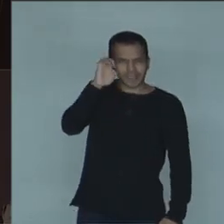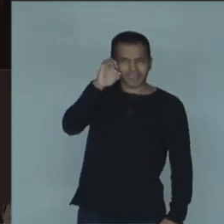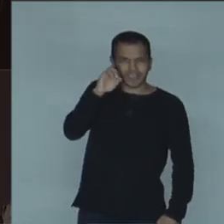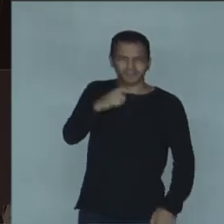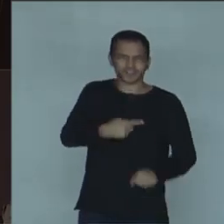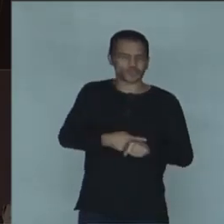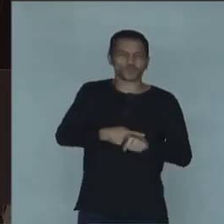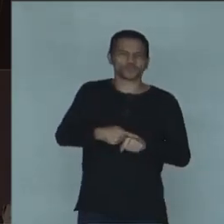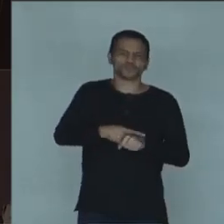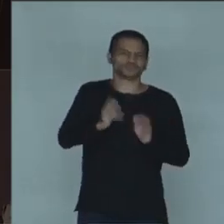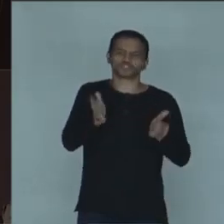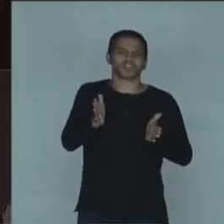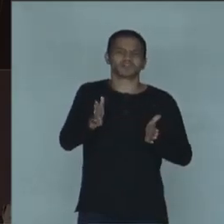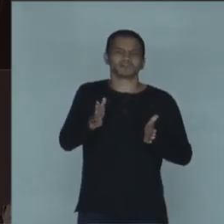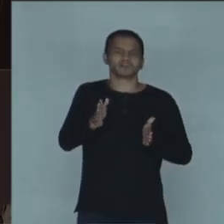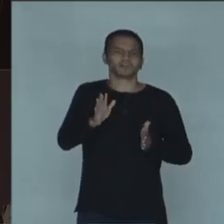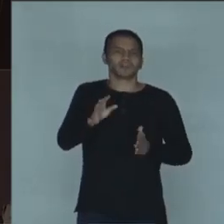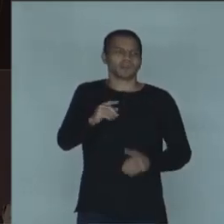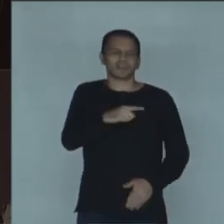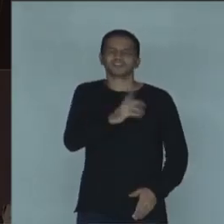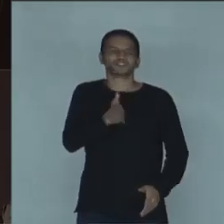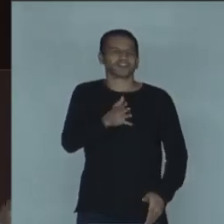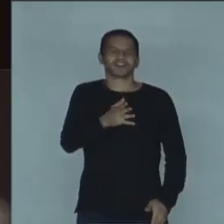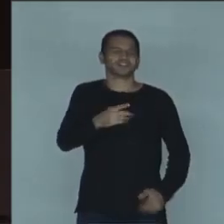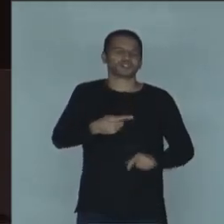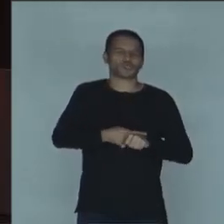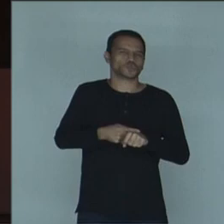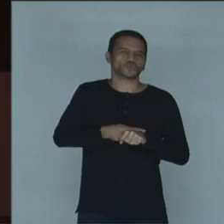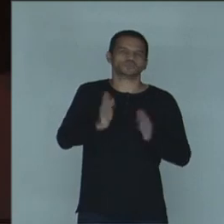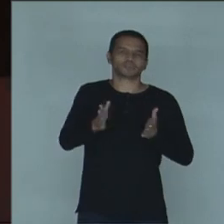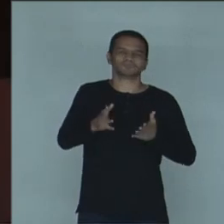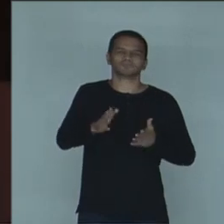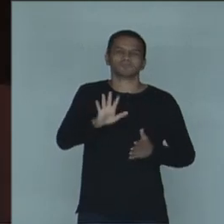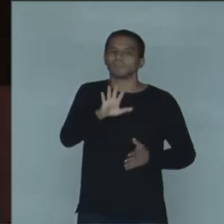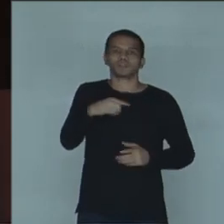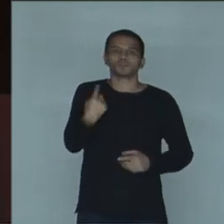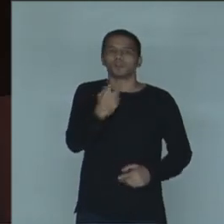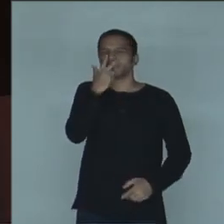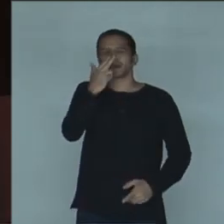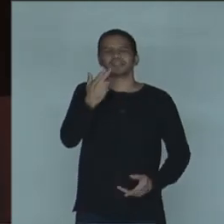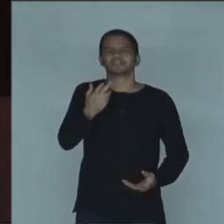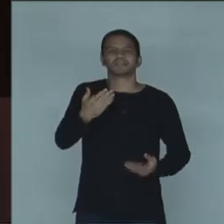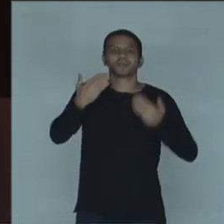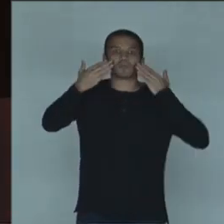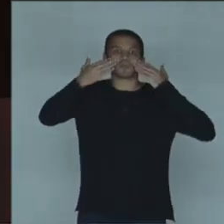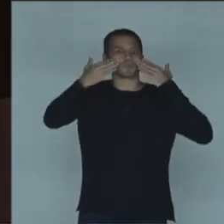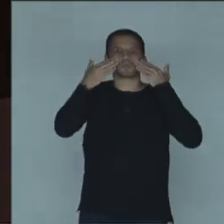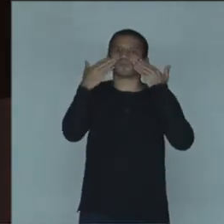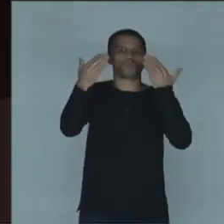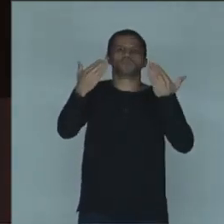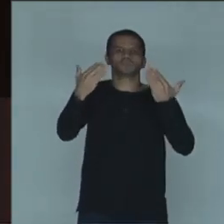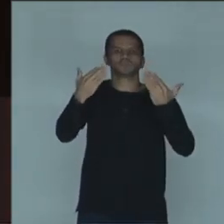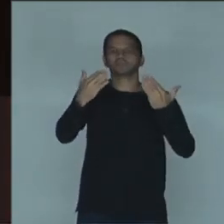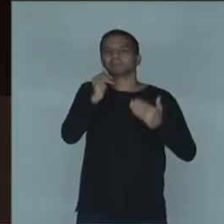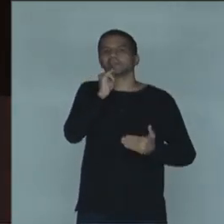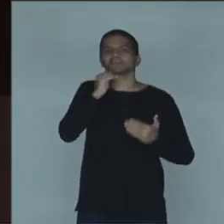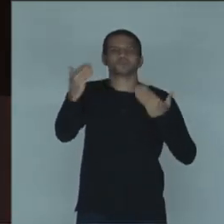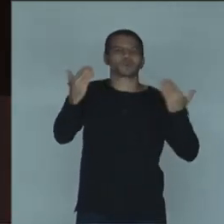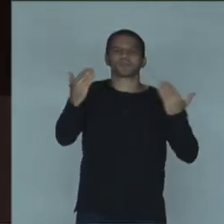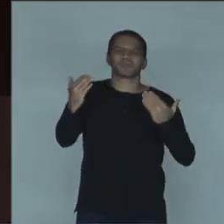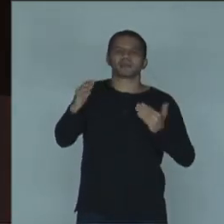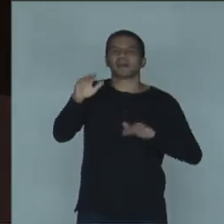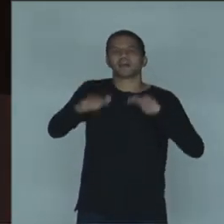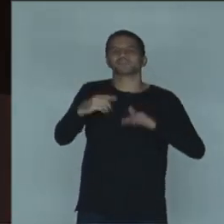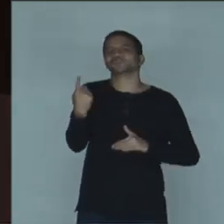eles estavam agora com transparência e se tem uma coisa que a gente não quer é ser confrontado por